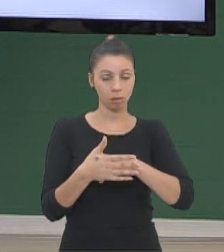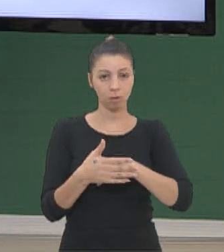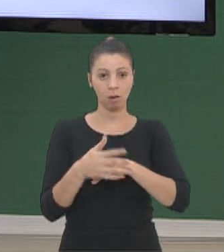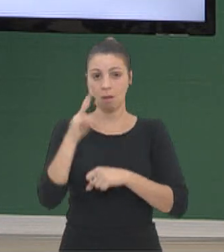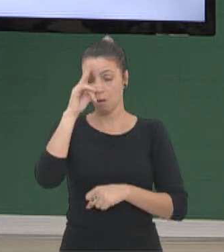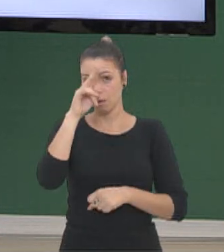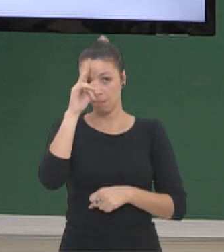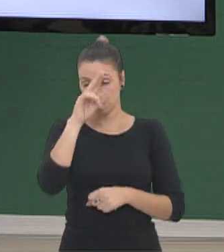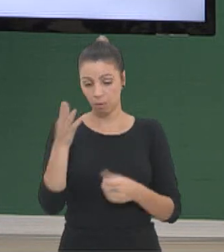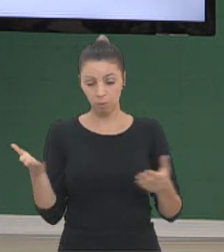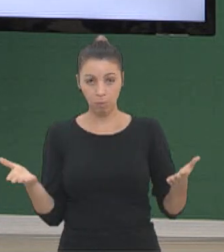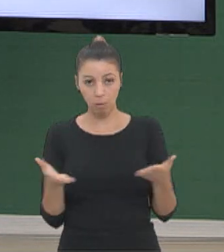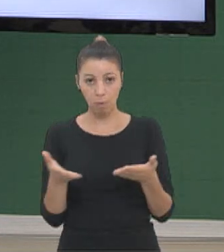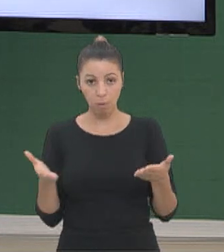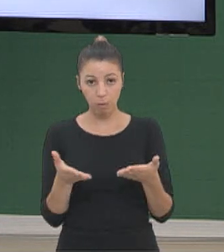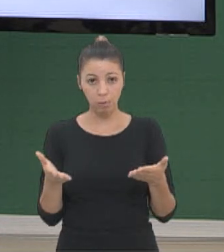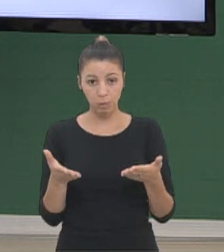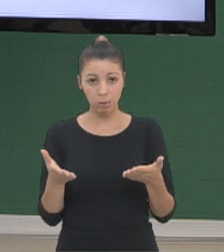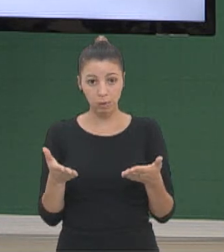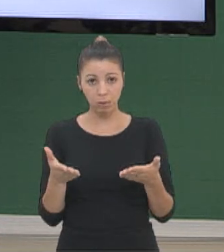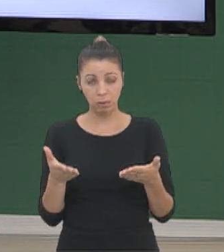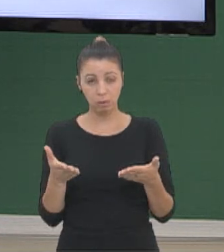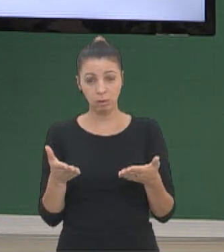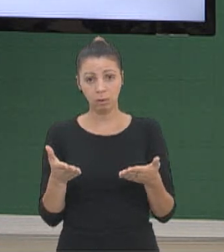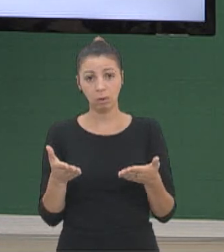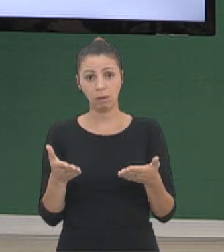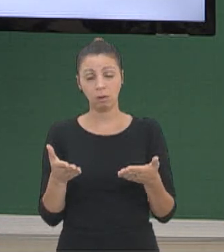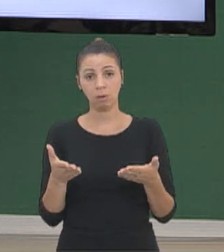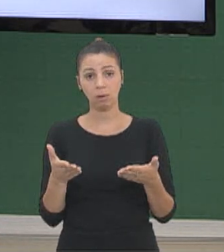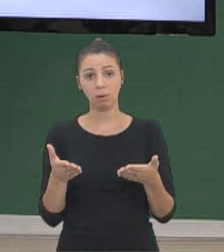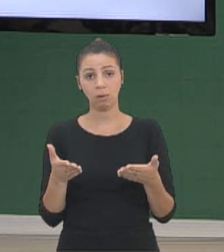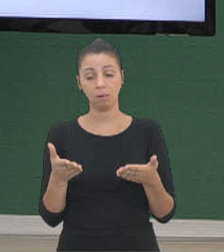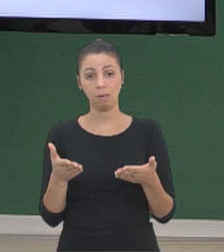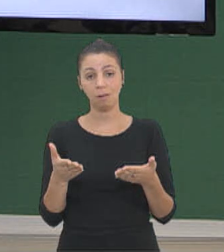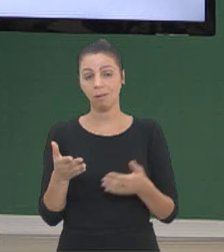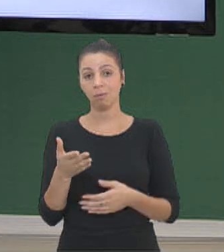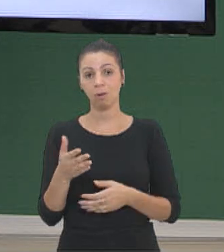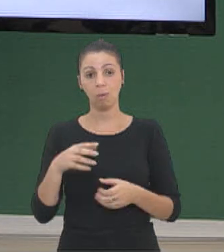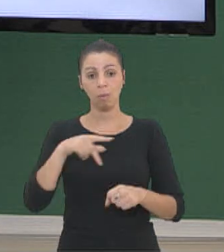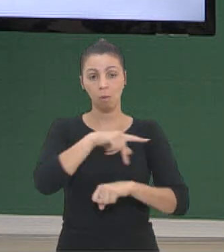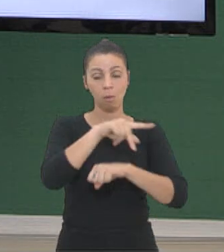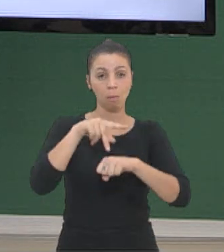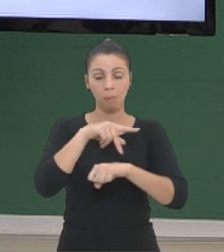hoje desponta na frente os Estados Unidos.